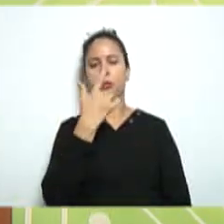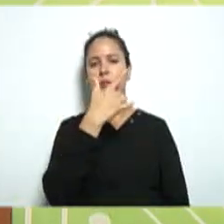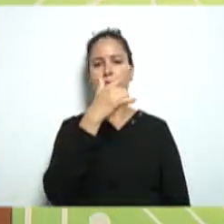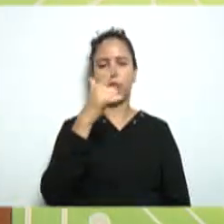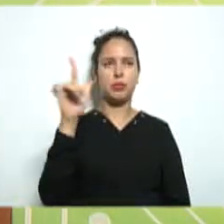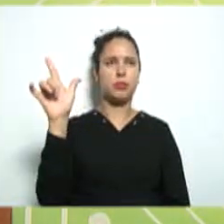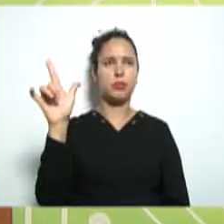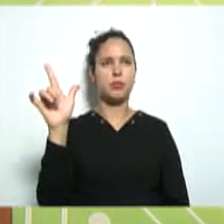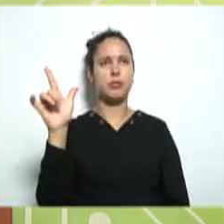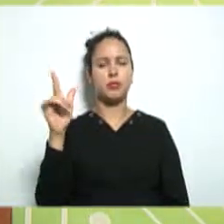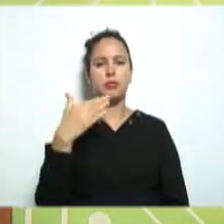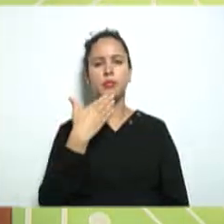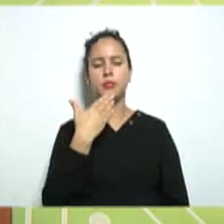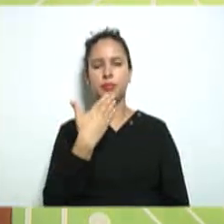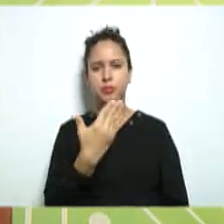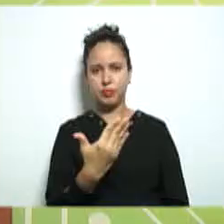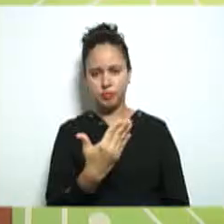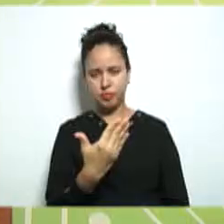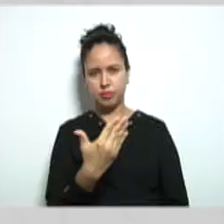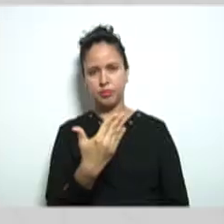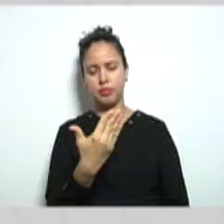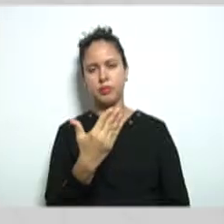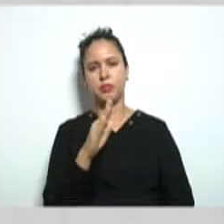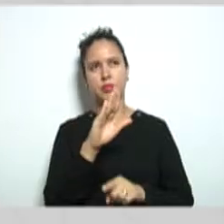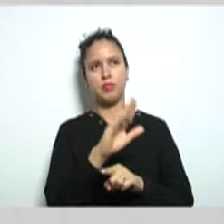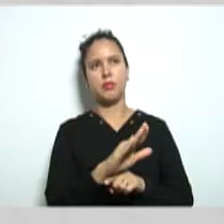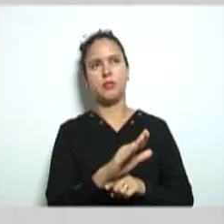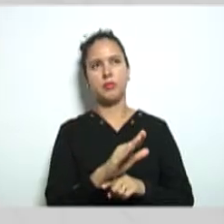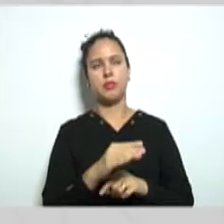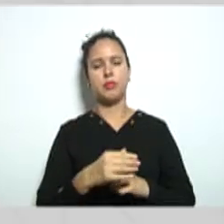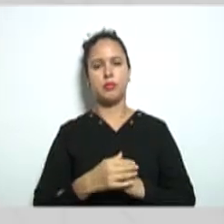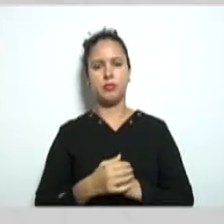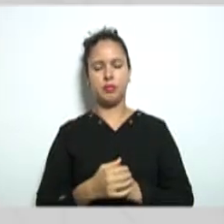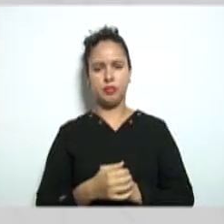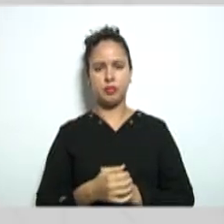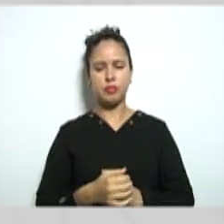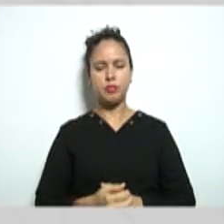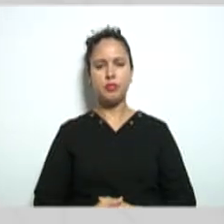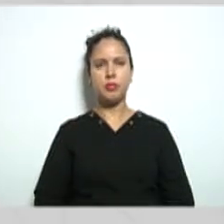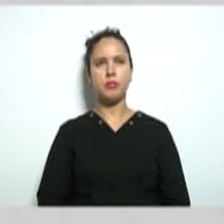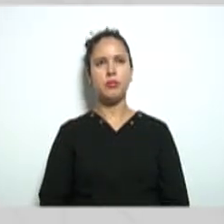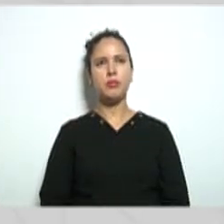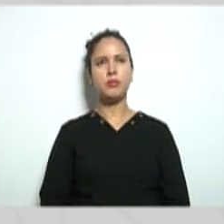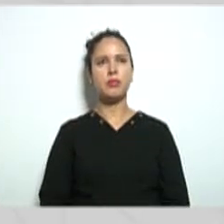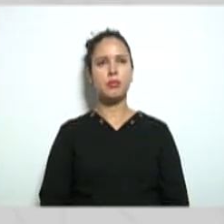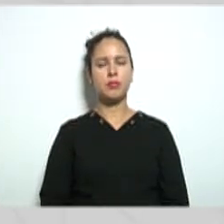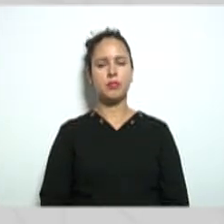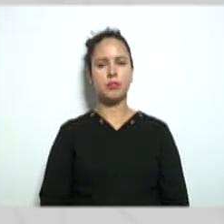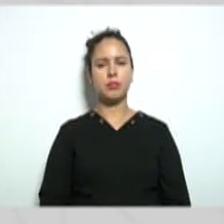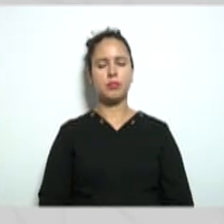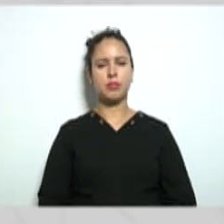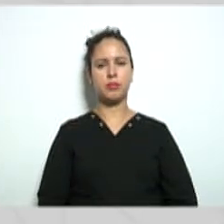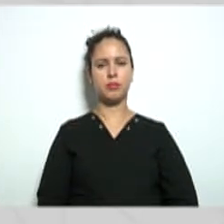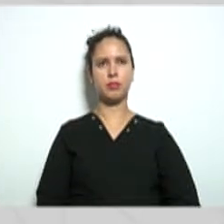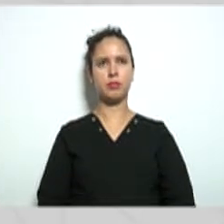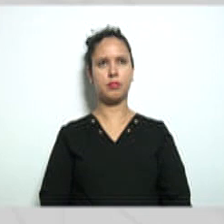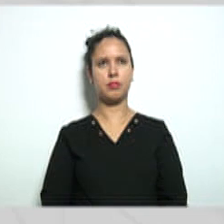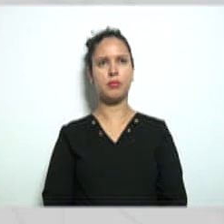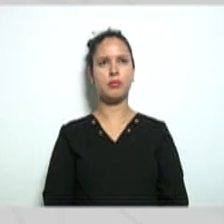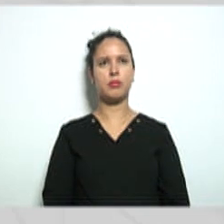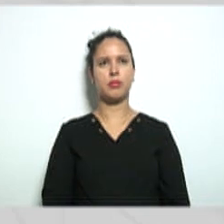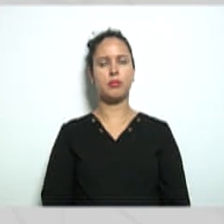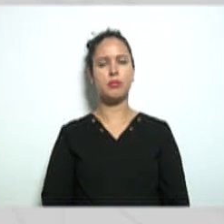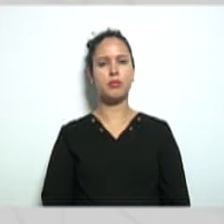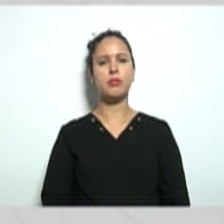gente pediu a ajuda de vocês, que foi com relação ao trabalho decente. Professora, todo trabalho